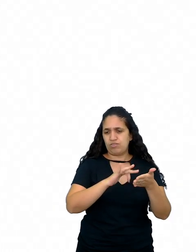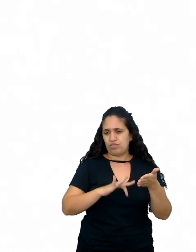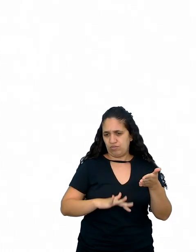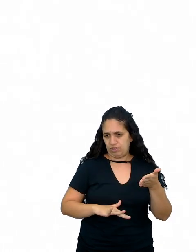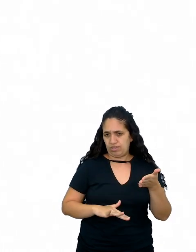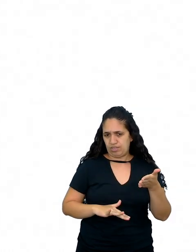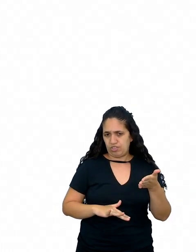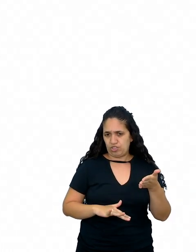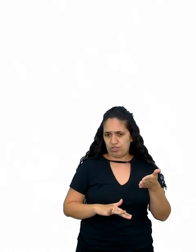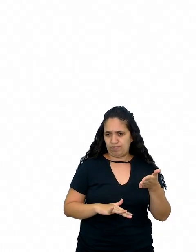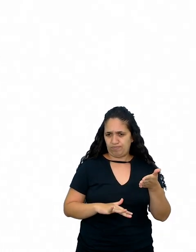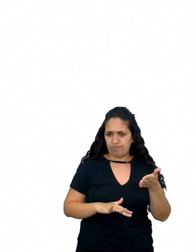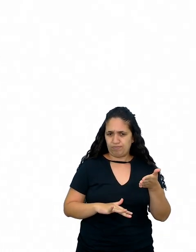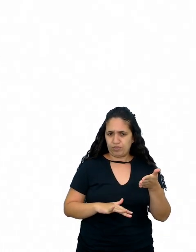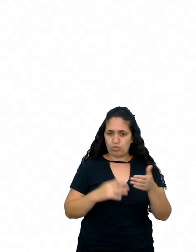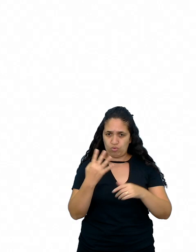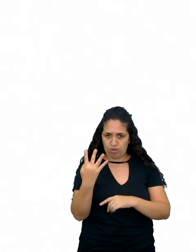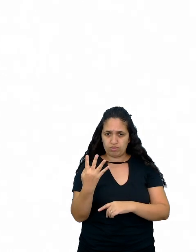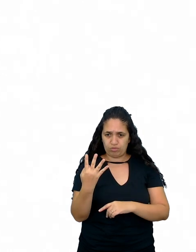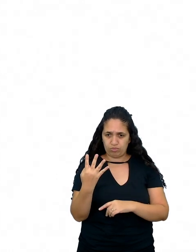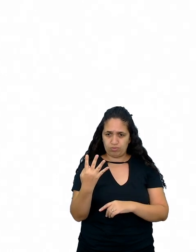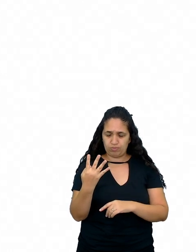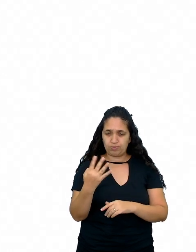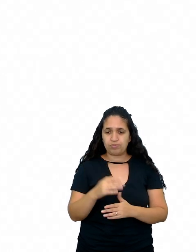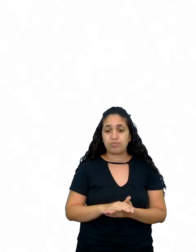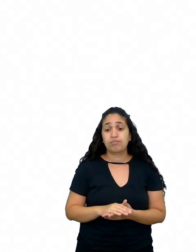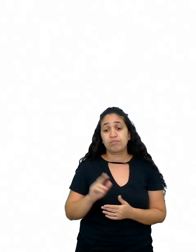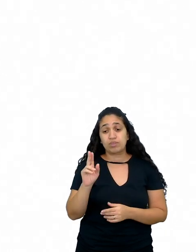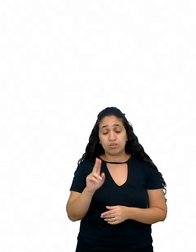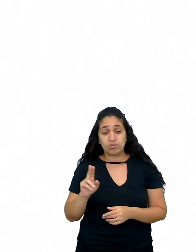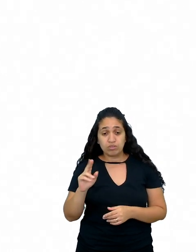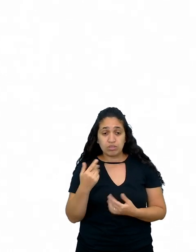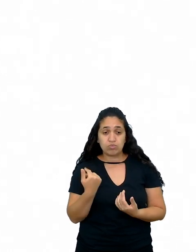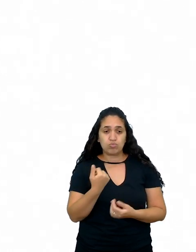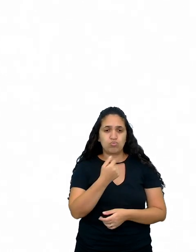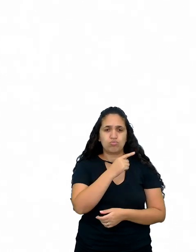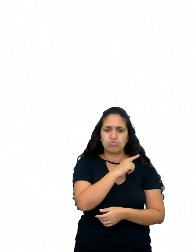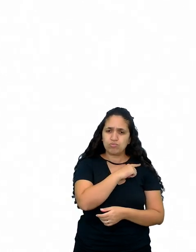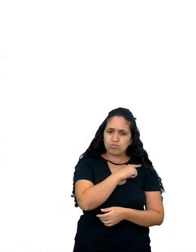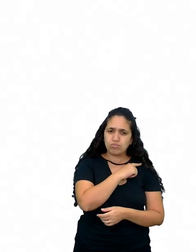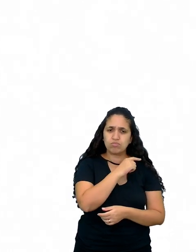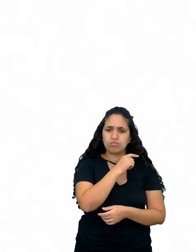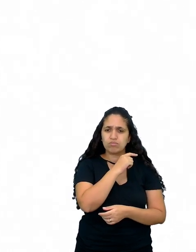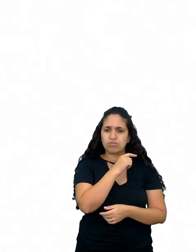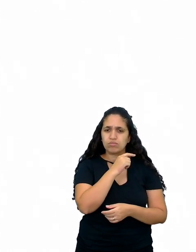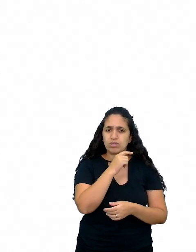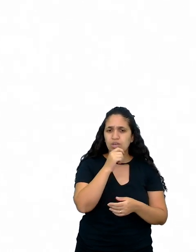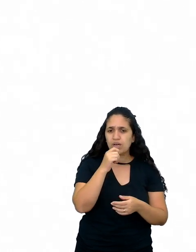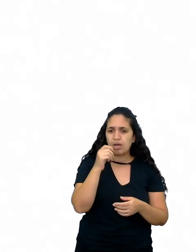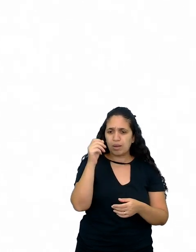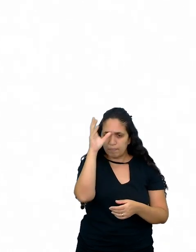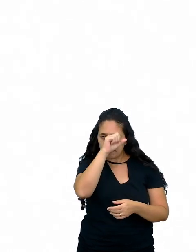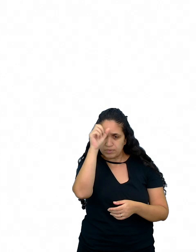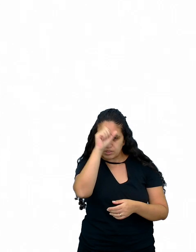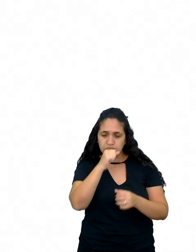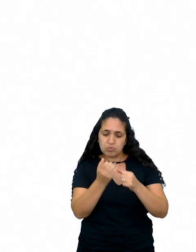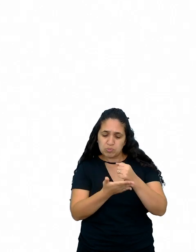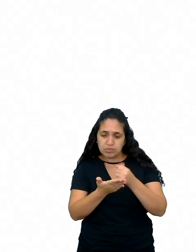dessa sequência de atividade 4, usando o aprendizagem baseada em